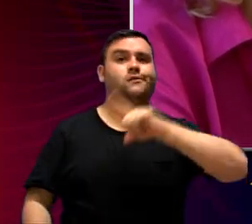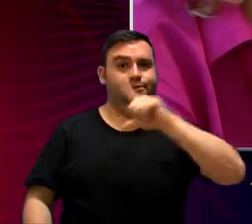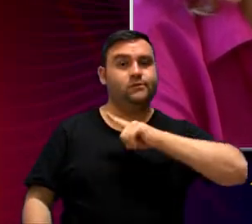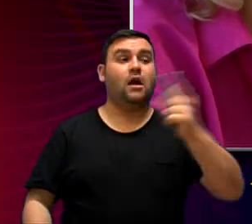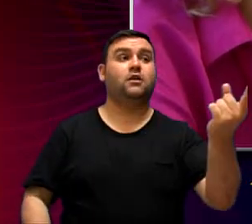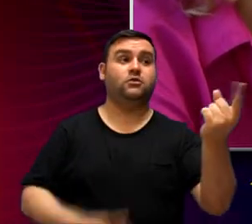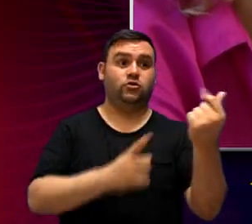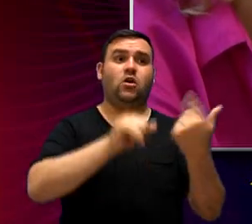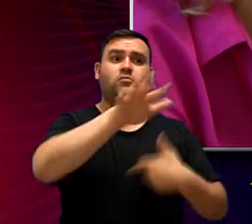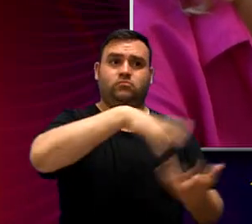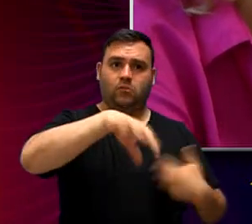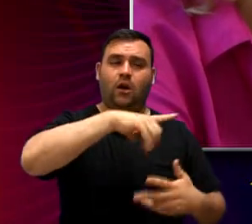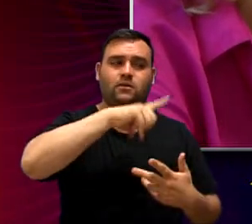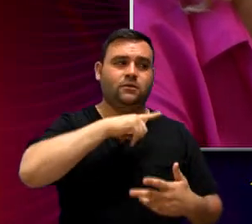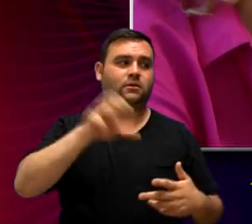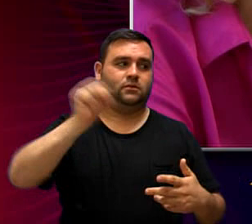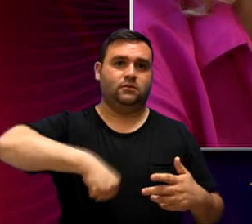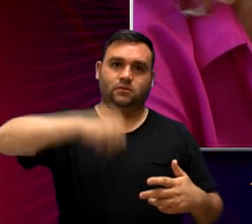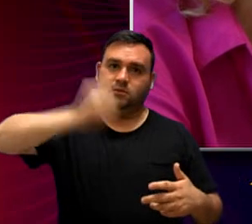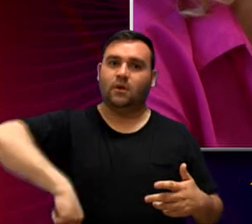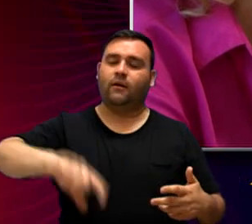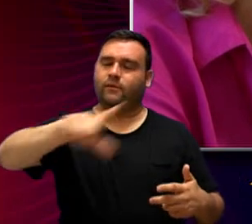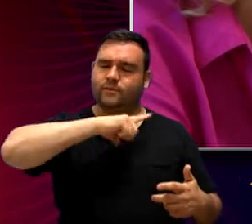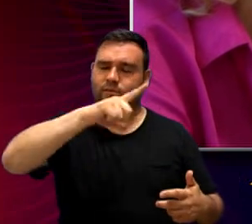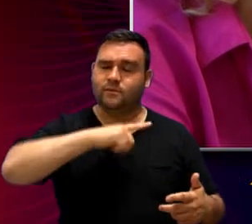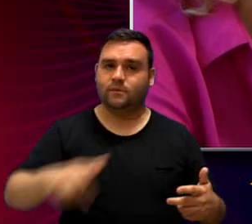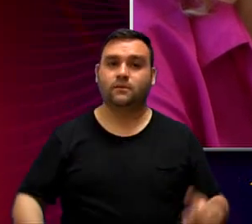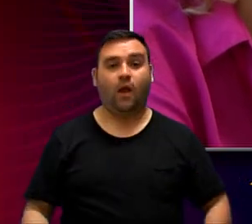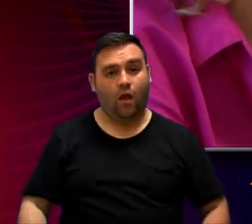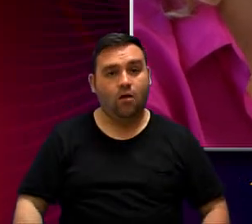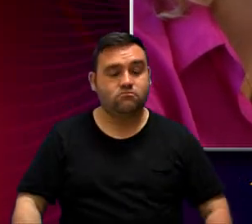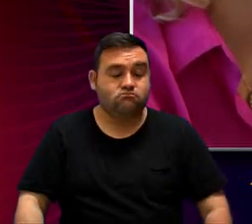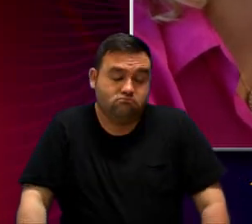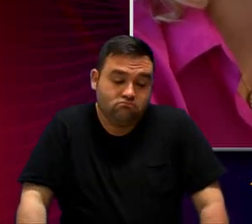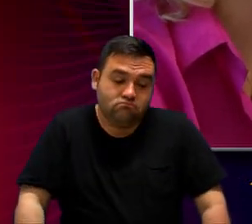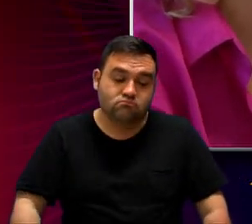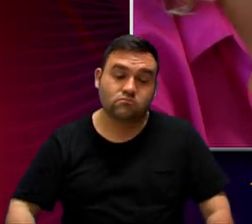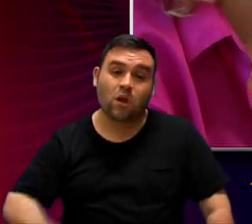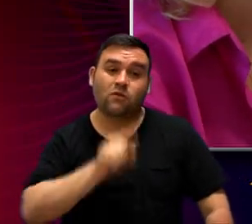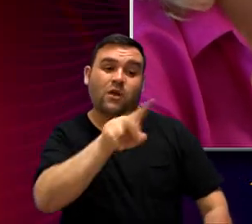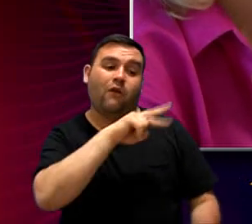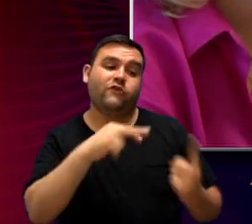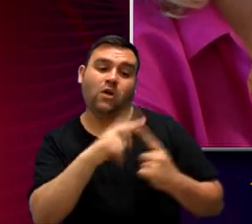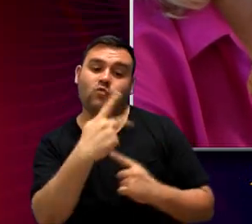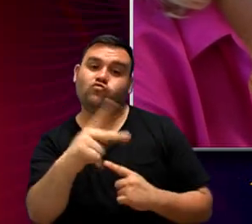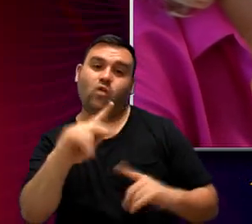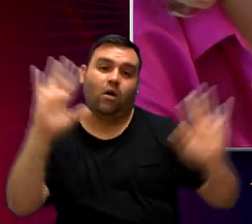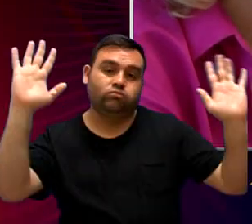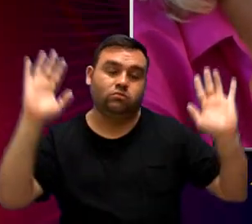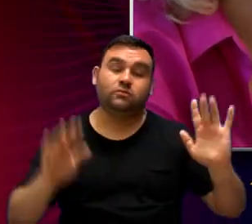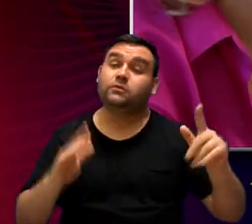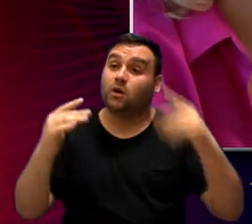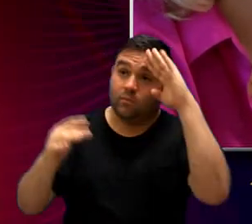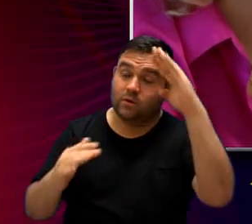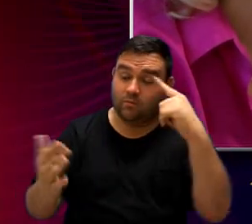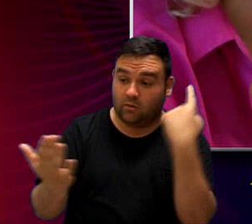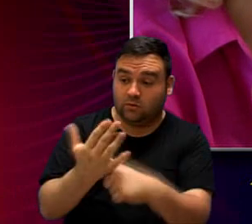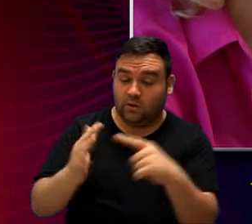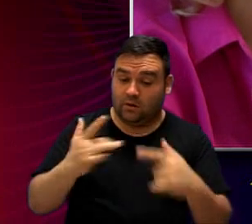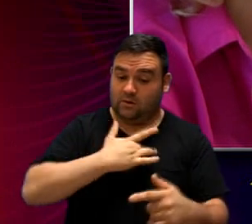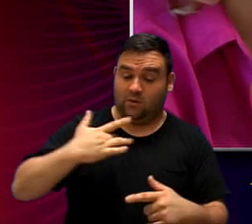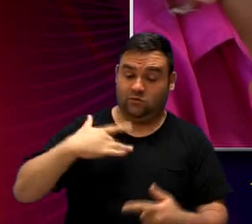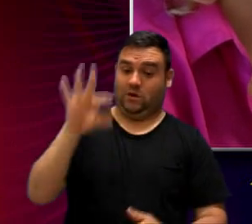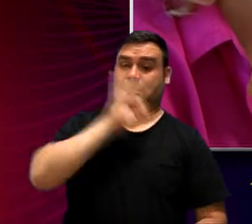caos financeiro, sim. Está. É? É a visão da senhora. Os principais conveniados da saúde